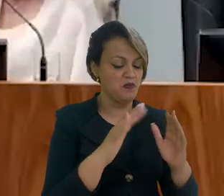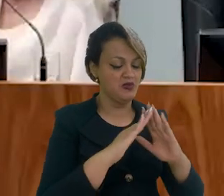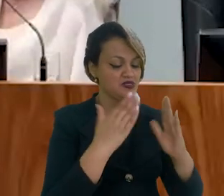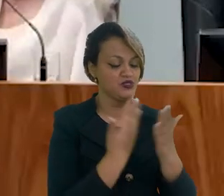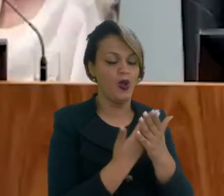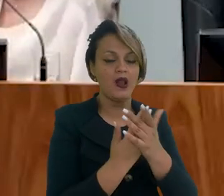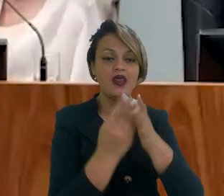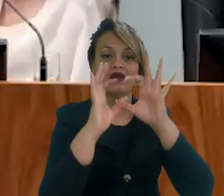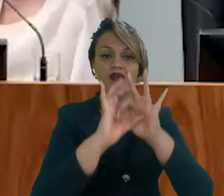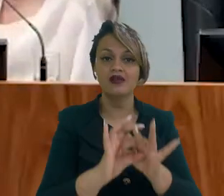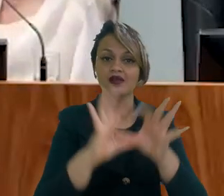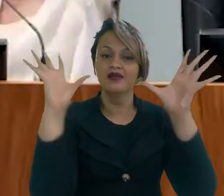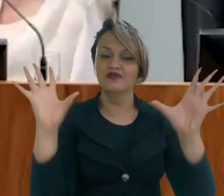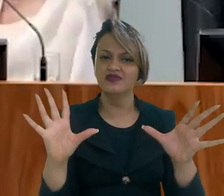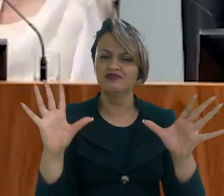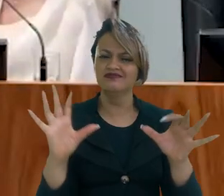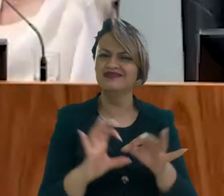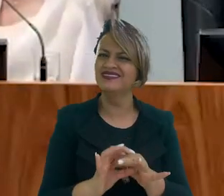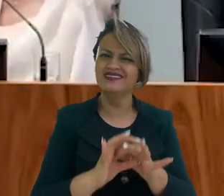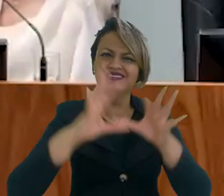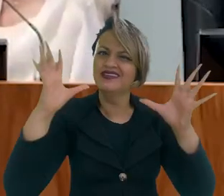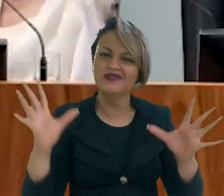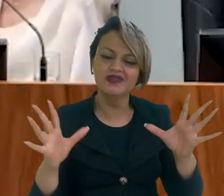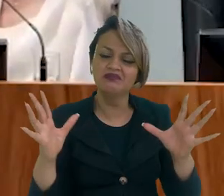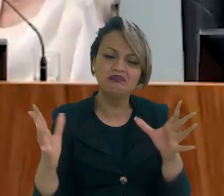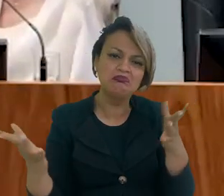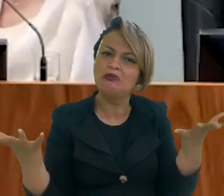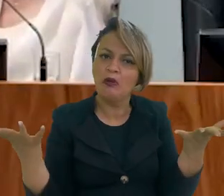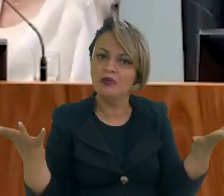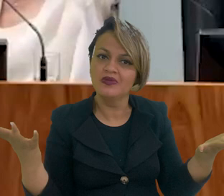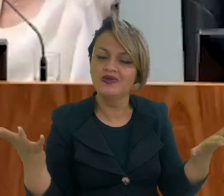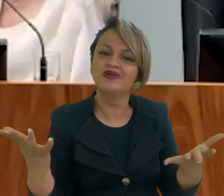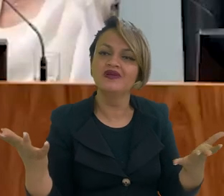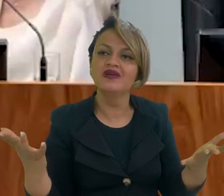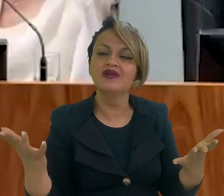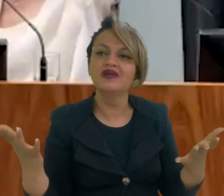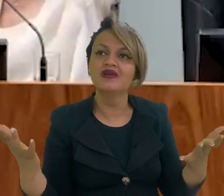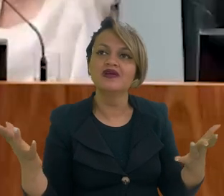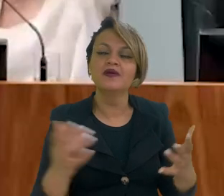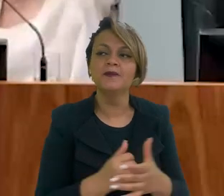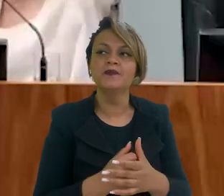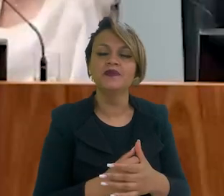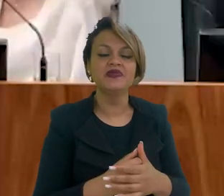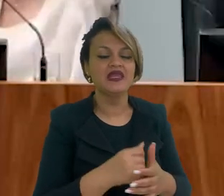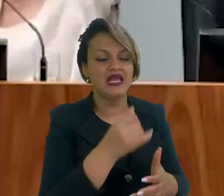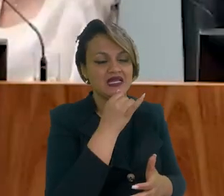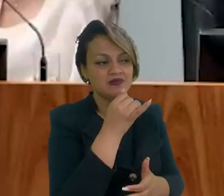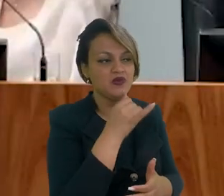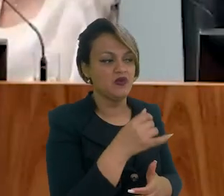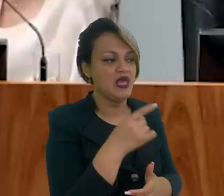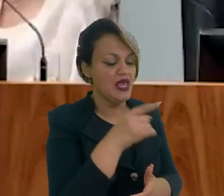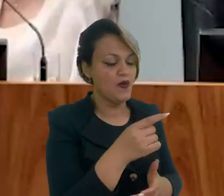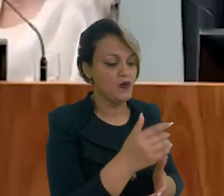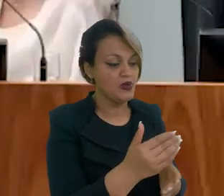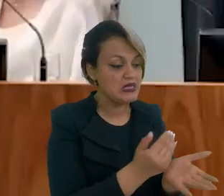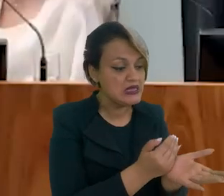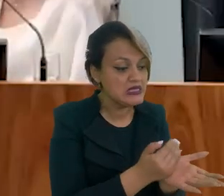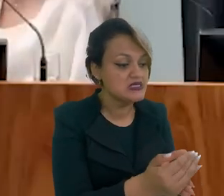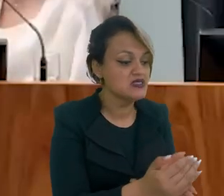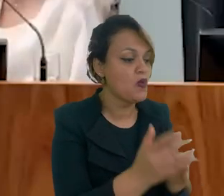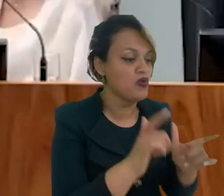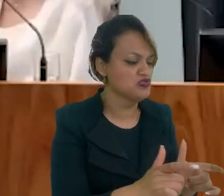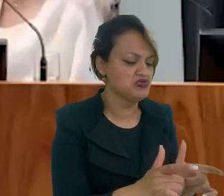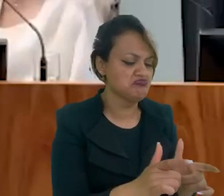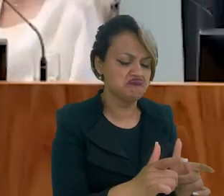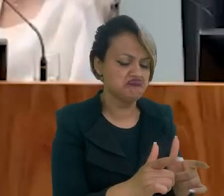isso para um grupo de uma escola Livre ou seja porque a escola livre praticamente dizia o seguinte né sendo